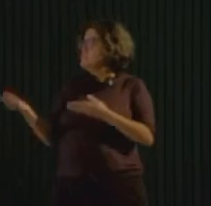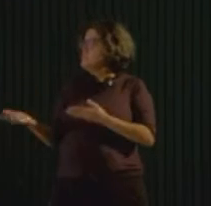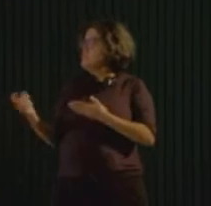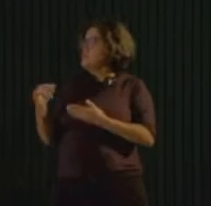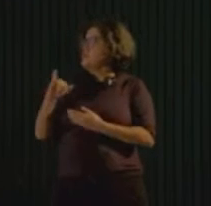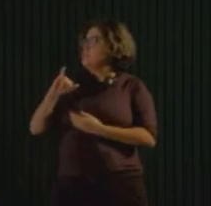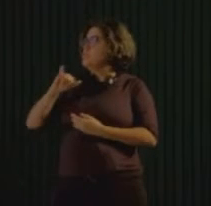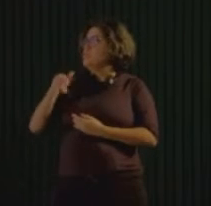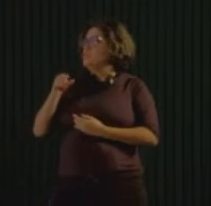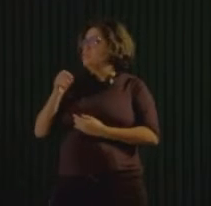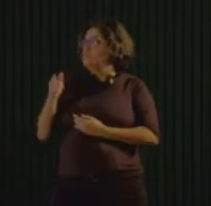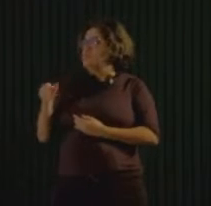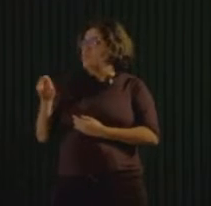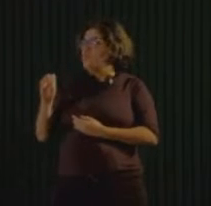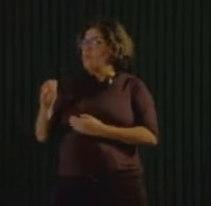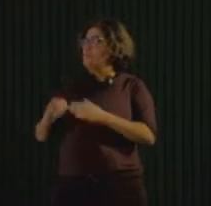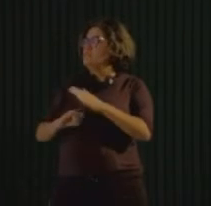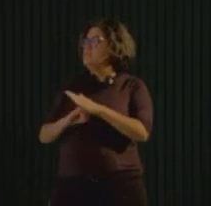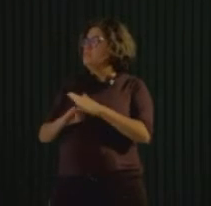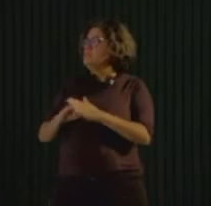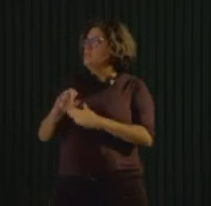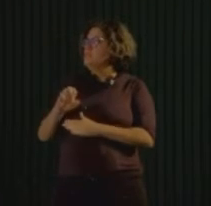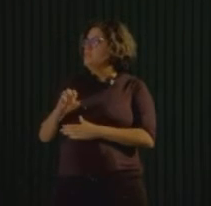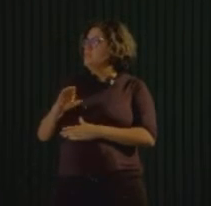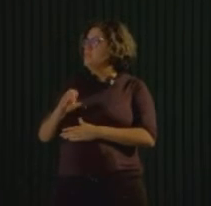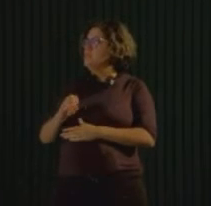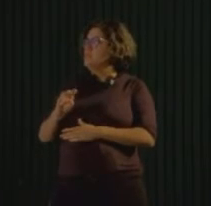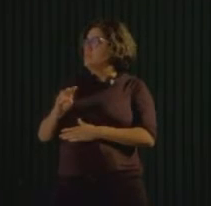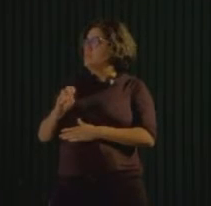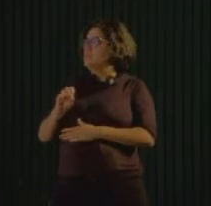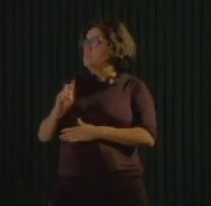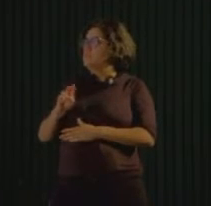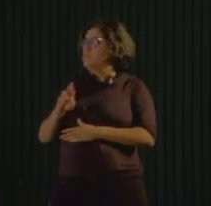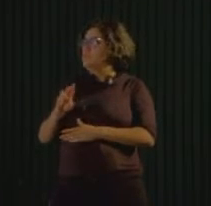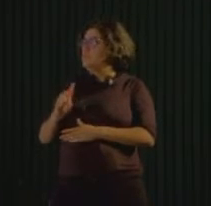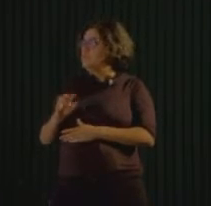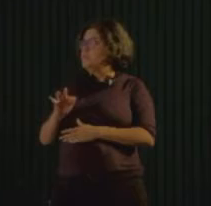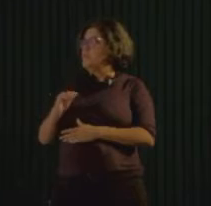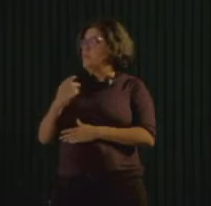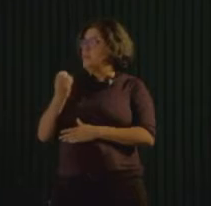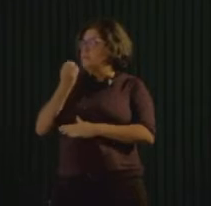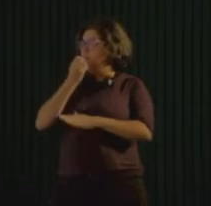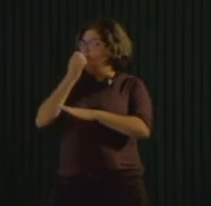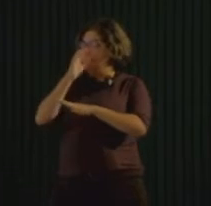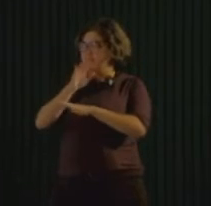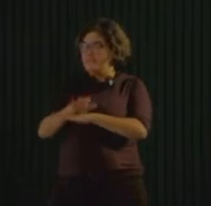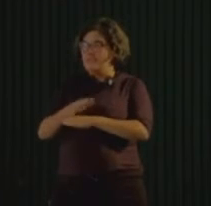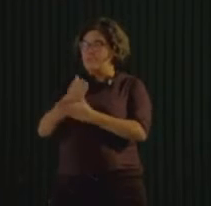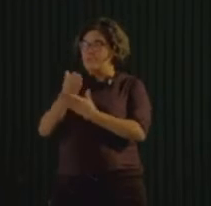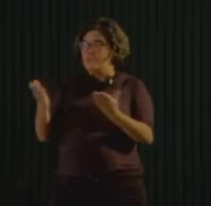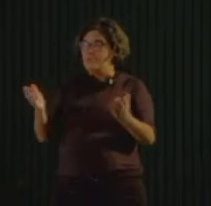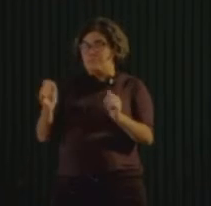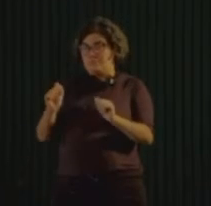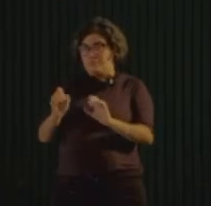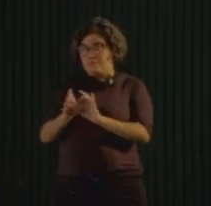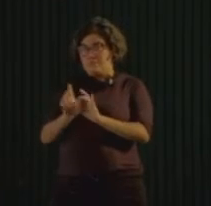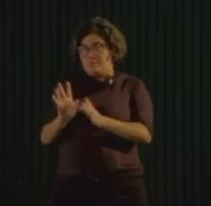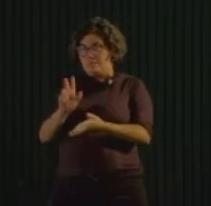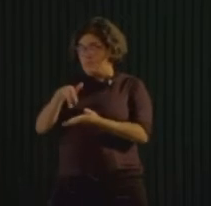E agora vamos ouvir então o João Malavolta do Instituto Ecosurf. Boa tarde a todos, me permitem ficar de